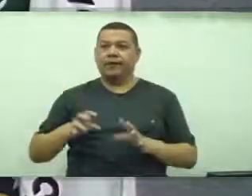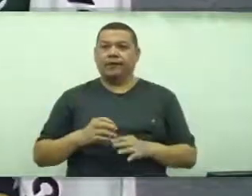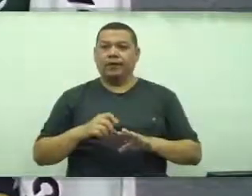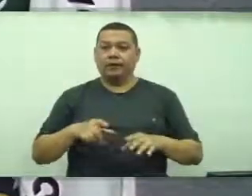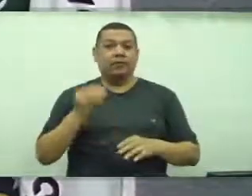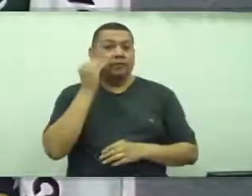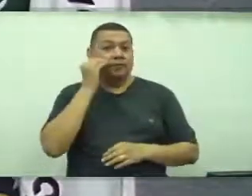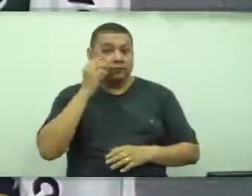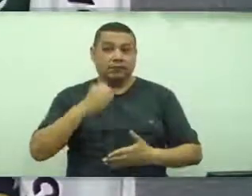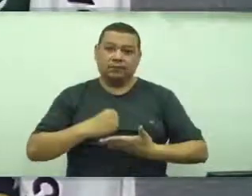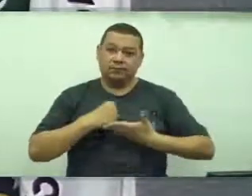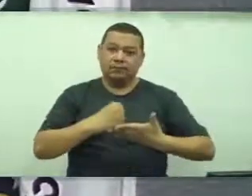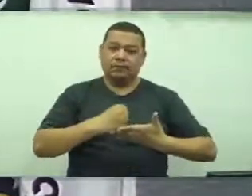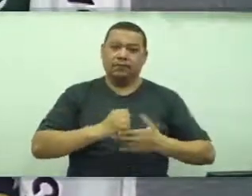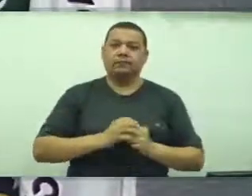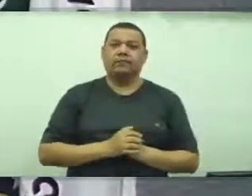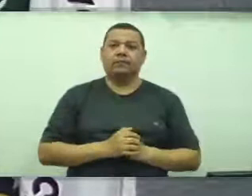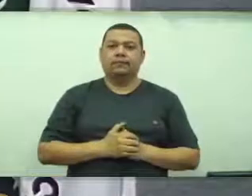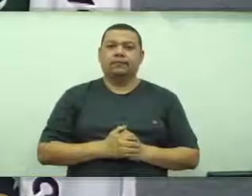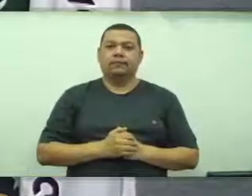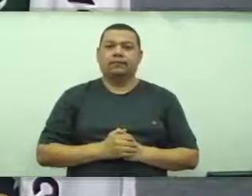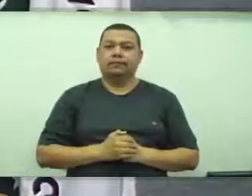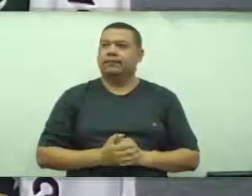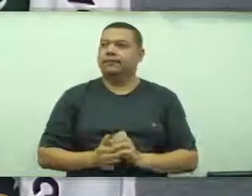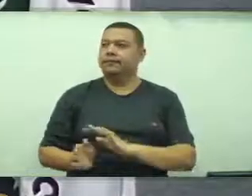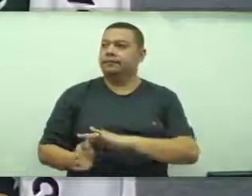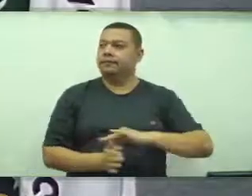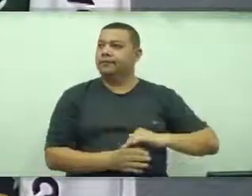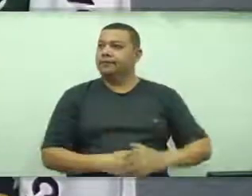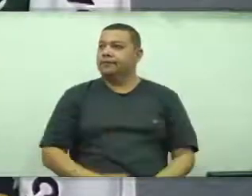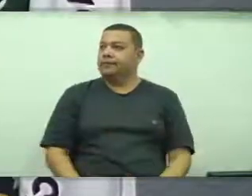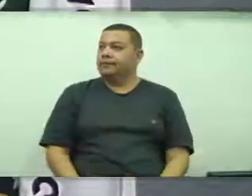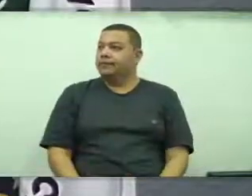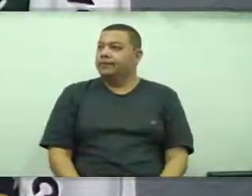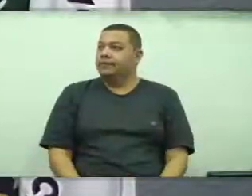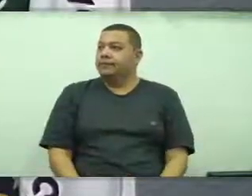de vez por todas essa situação.